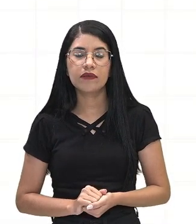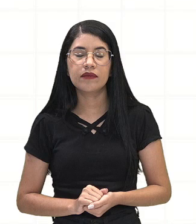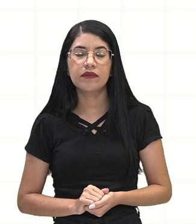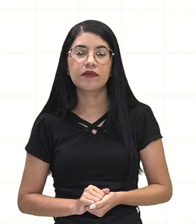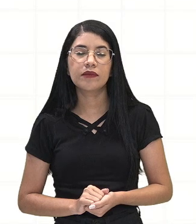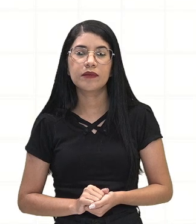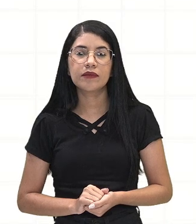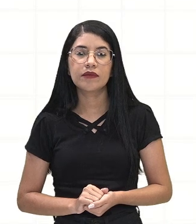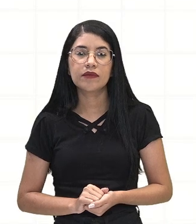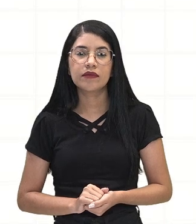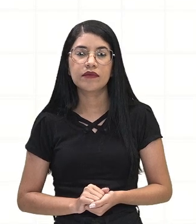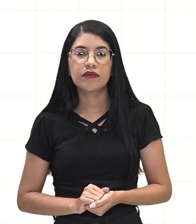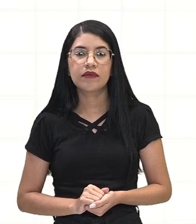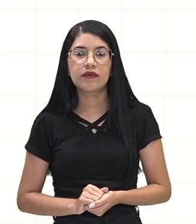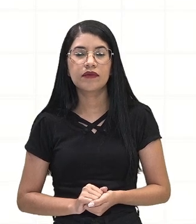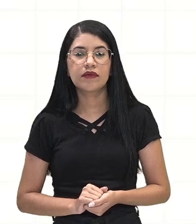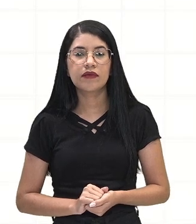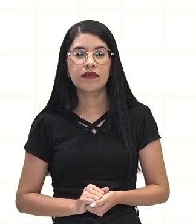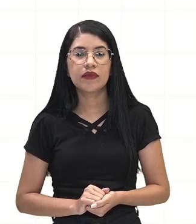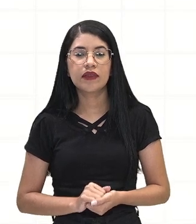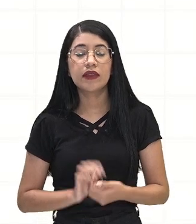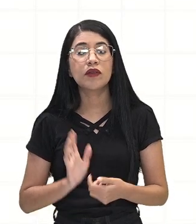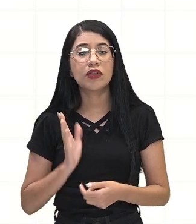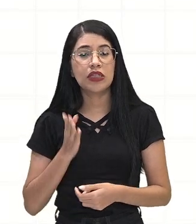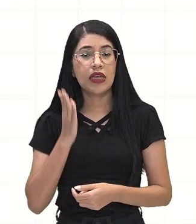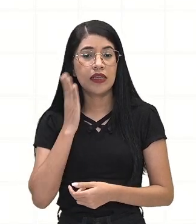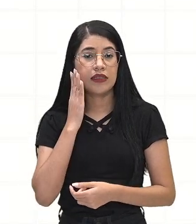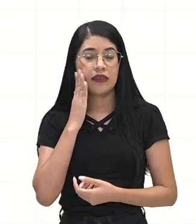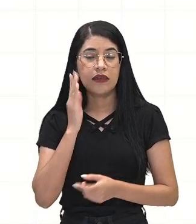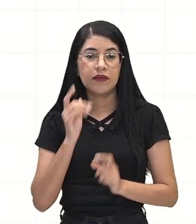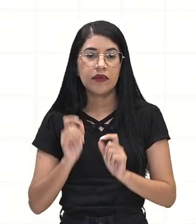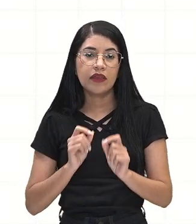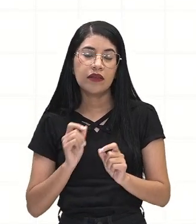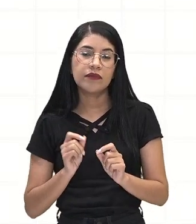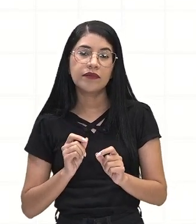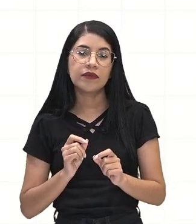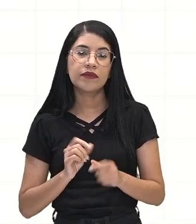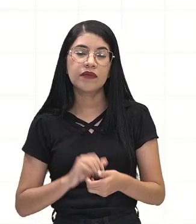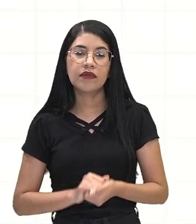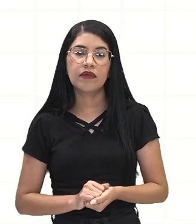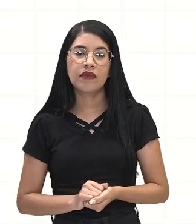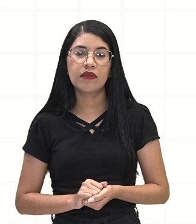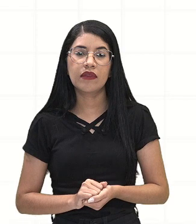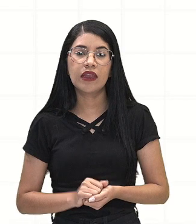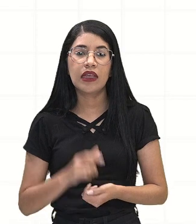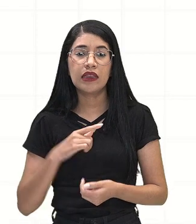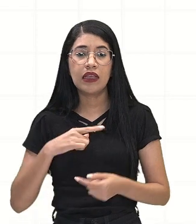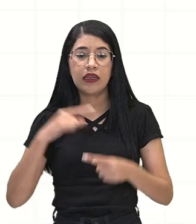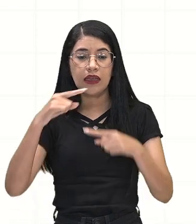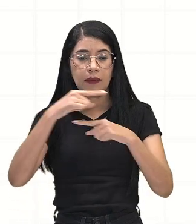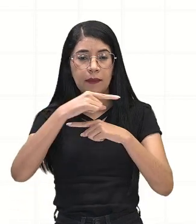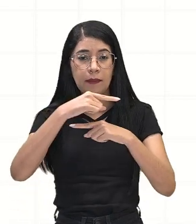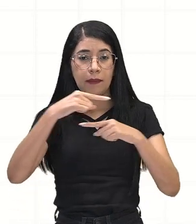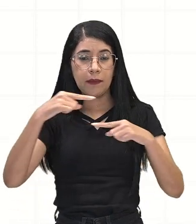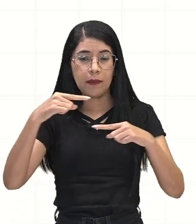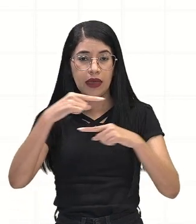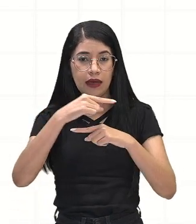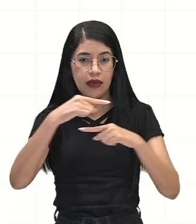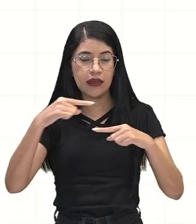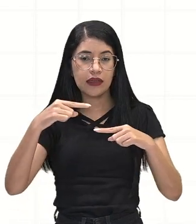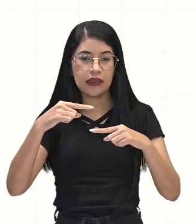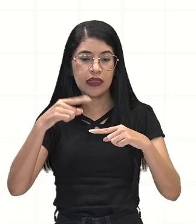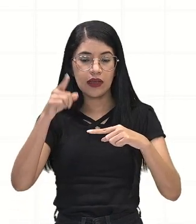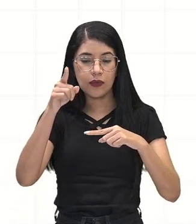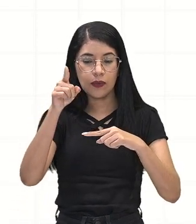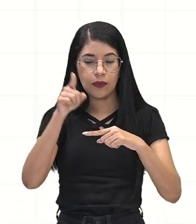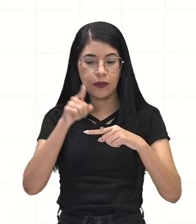Então, o que nós já temos, né? Nós sabemos o seguinte: quando há duas retas paralelas cortadas